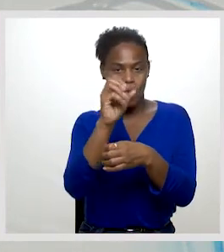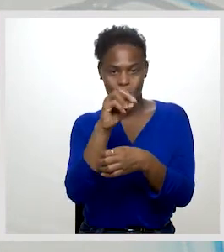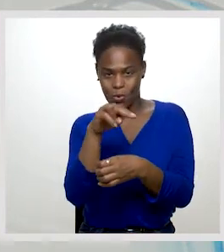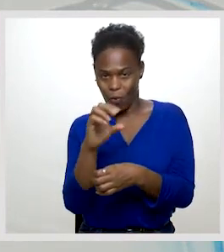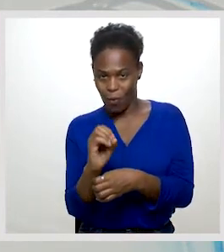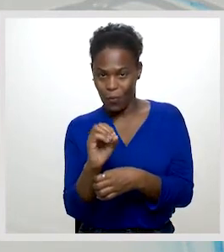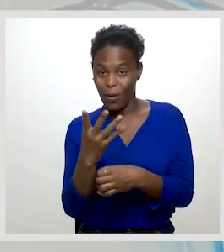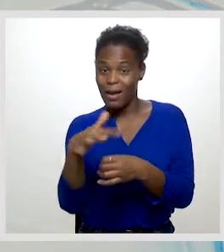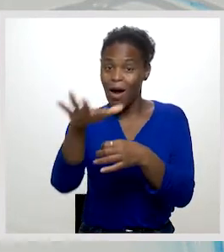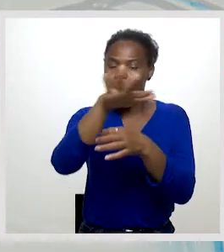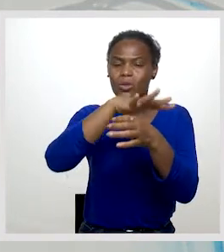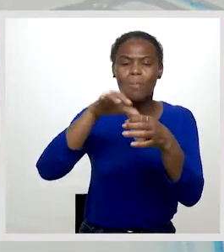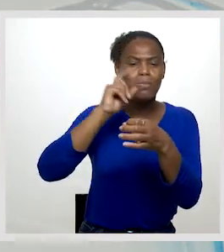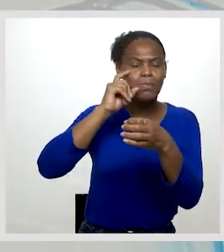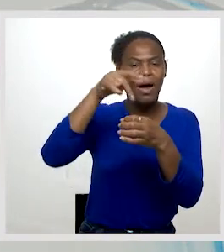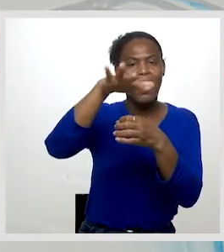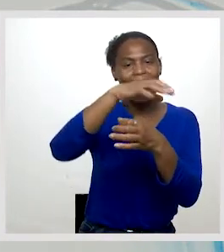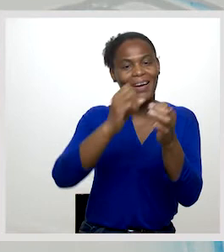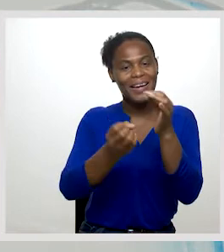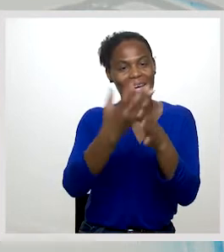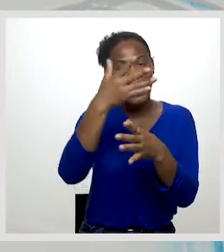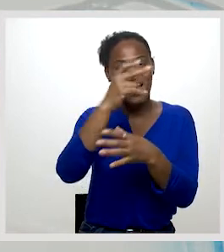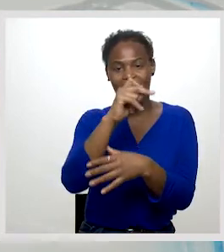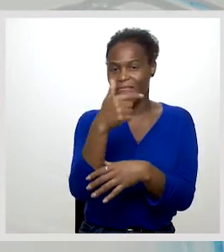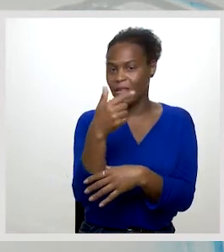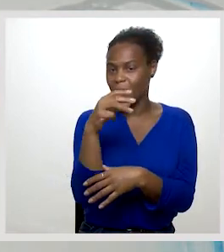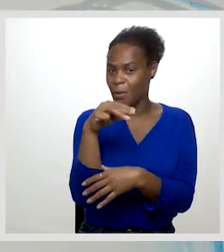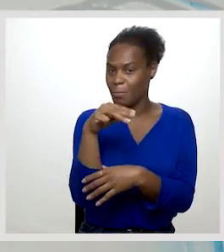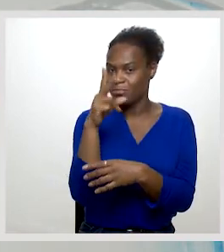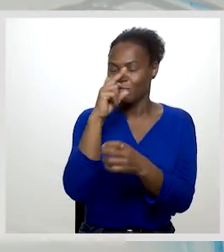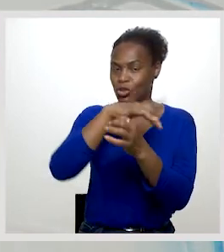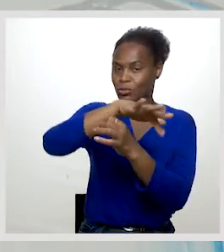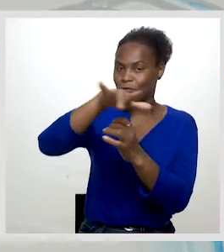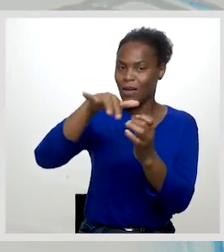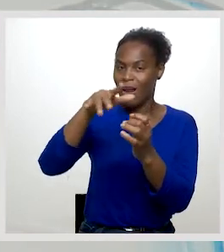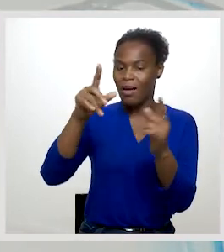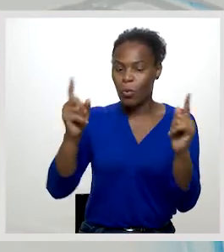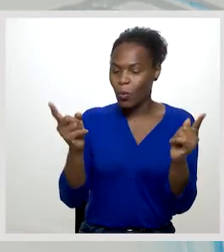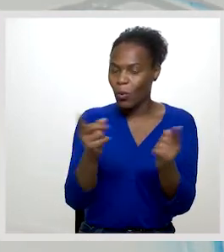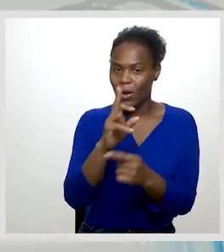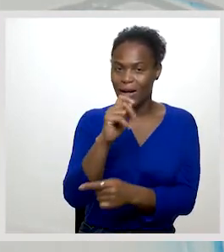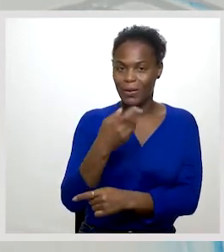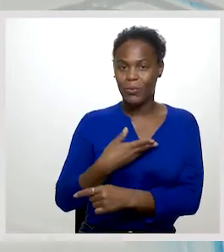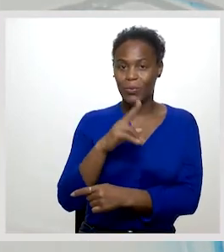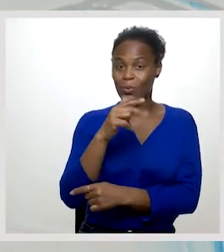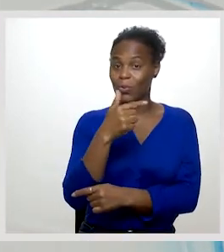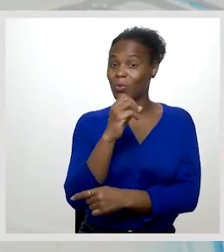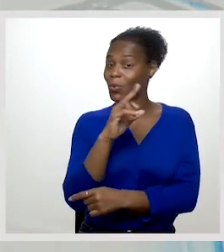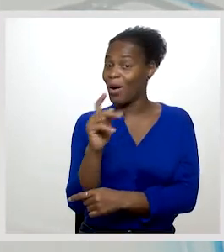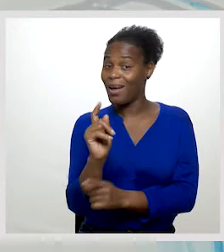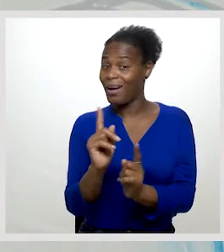Ao serem formada a camada protetora de ozono, a atmosfera deixou de ser redutora e passou a ser